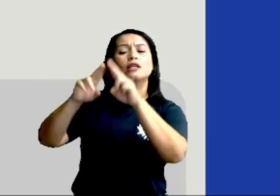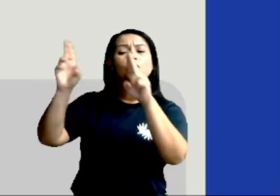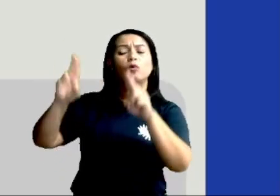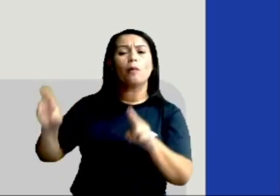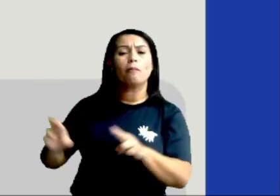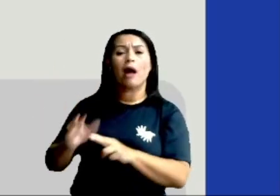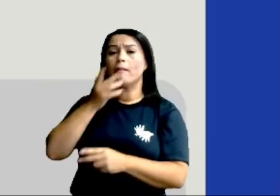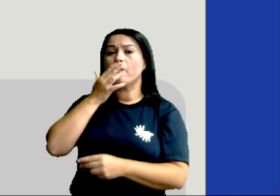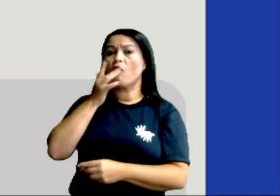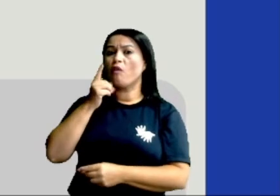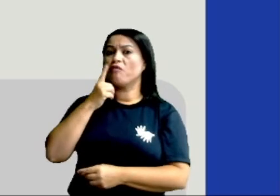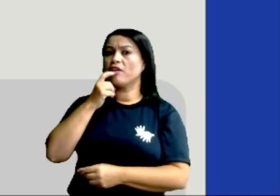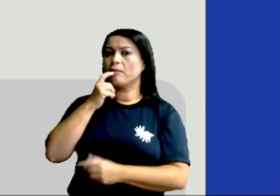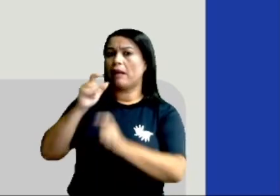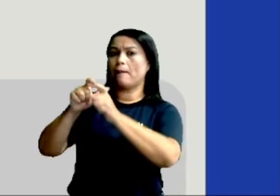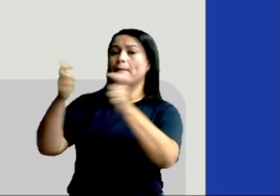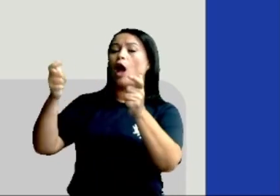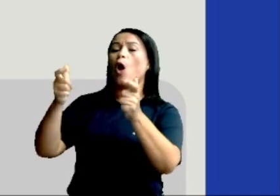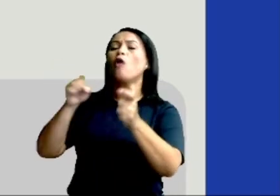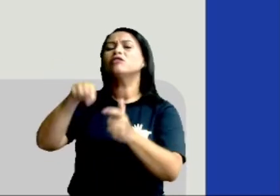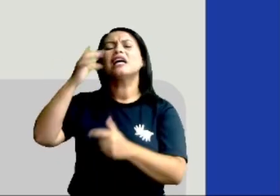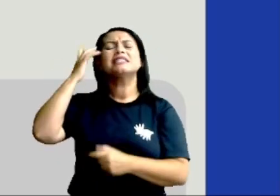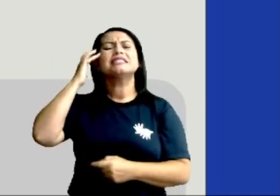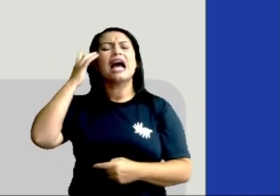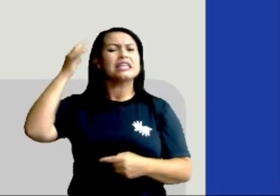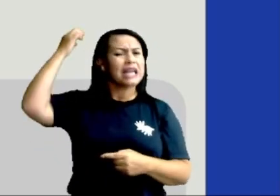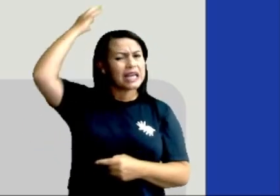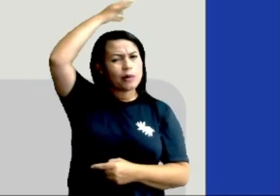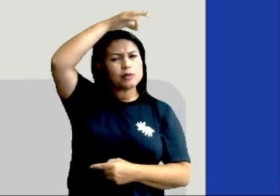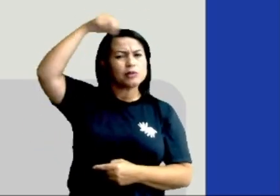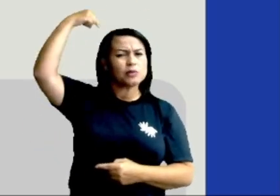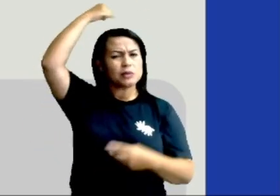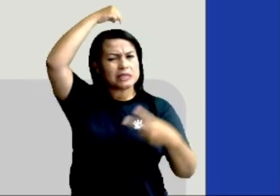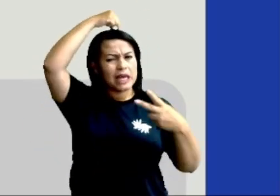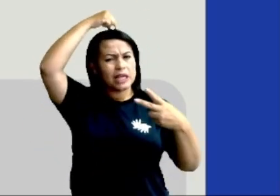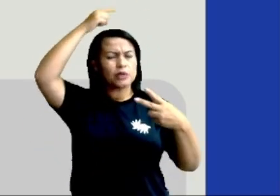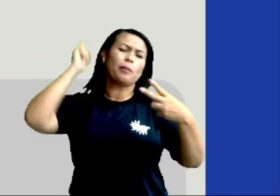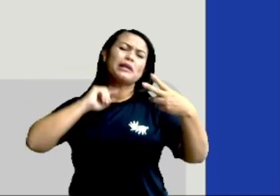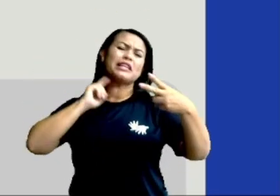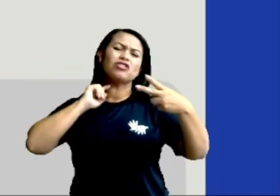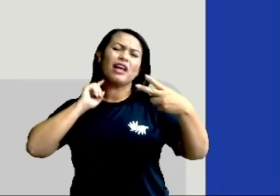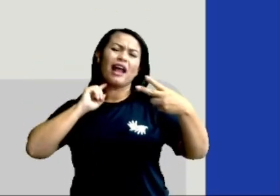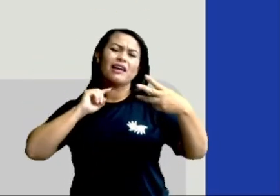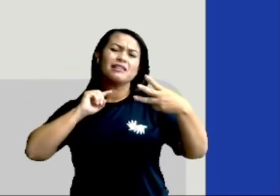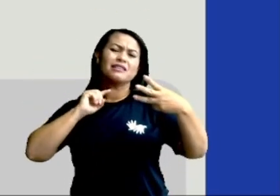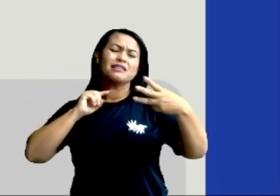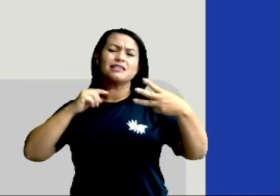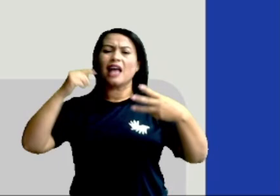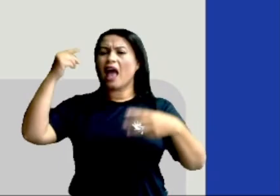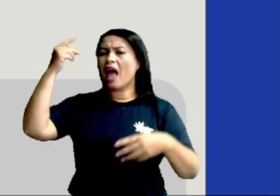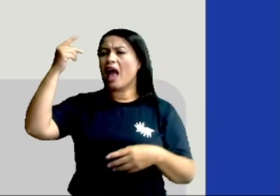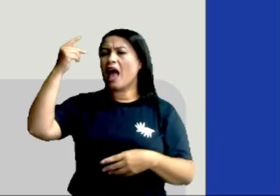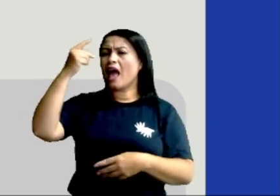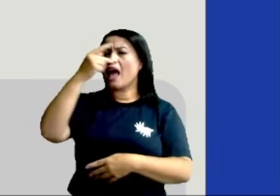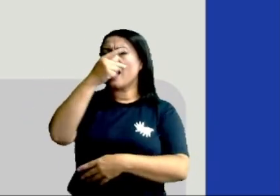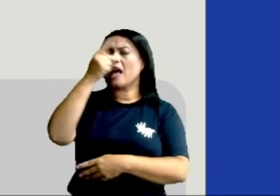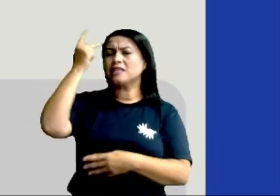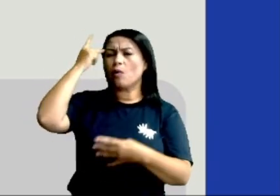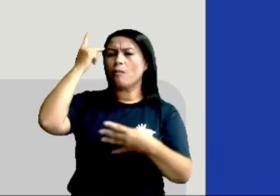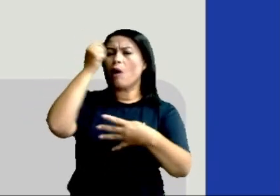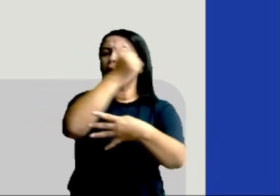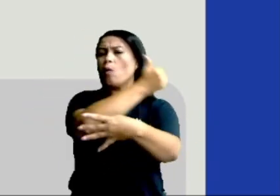Essa parte vermelha. Então, vocês acham que é o Espírito Santo, Minas Gerais, Rio de Janeiro ou São